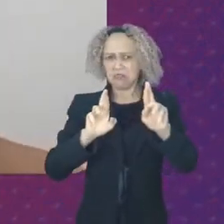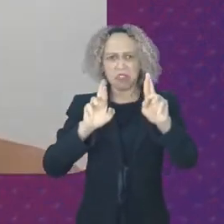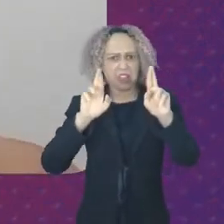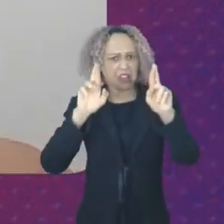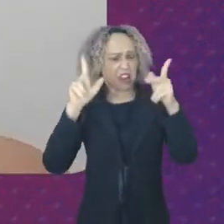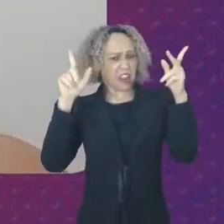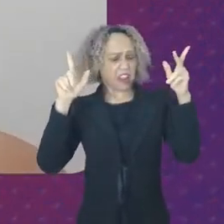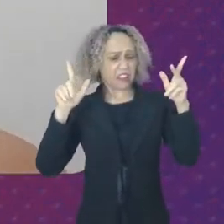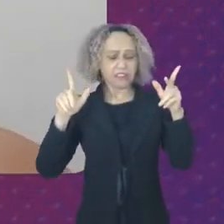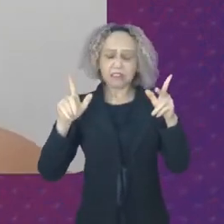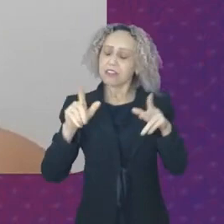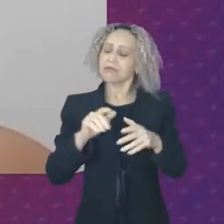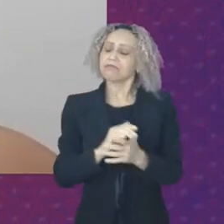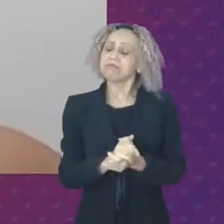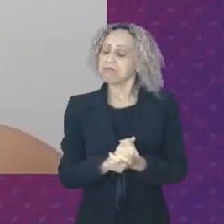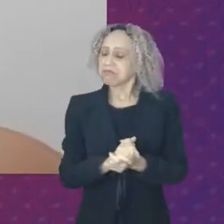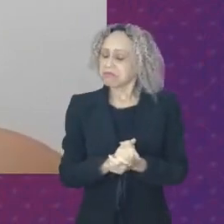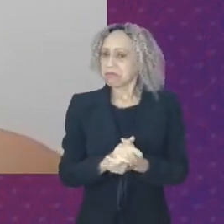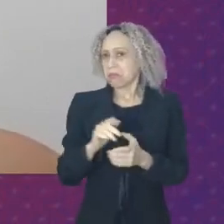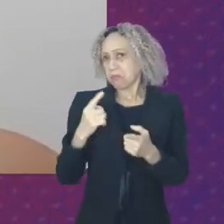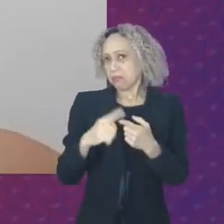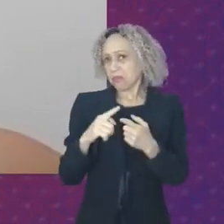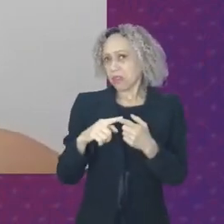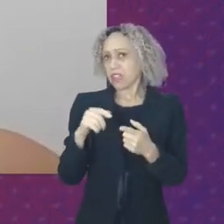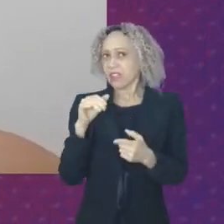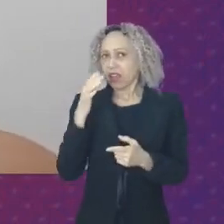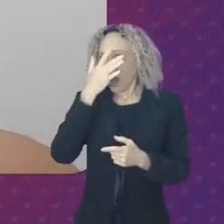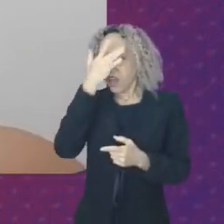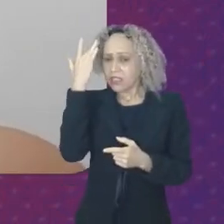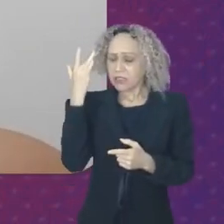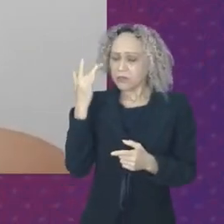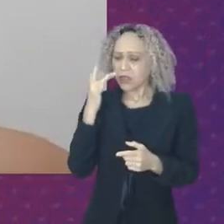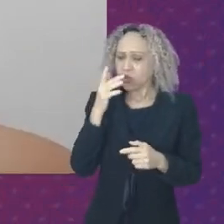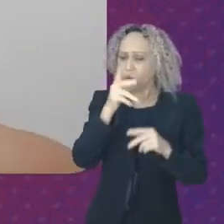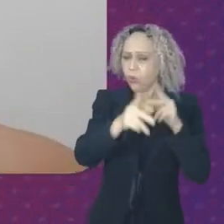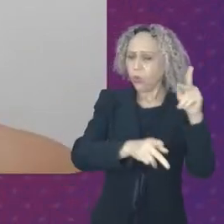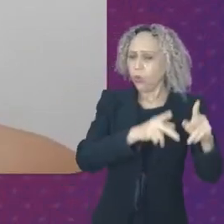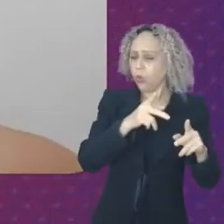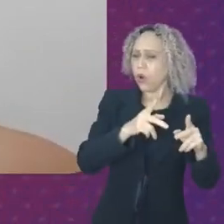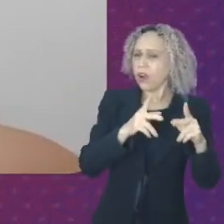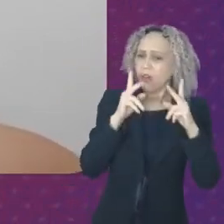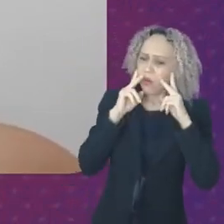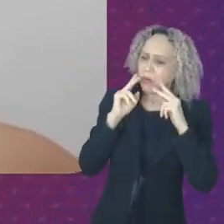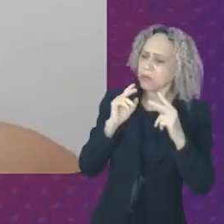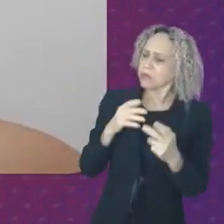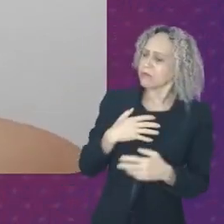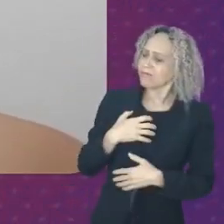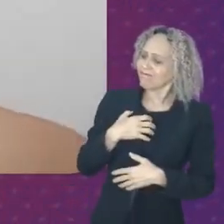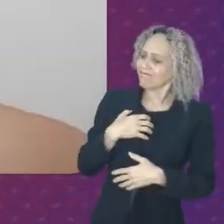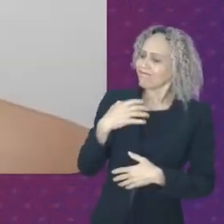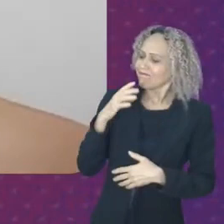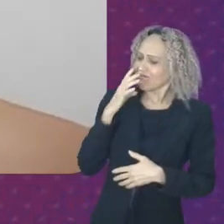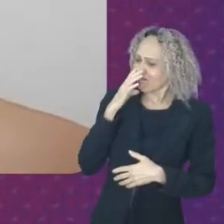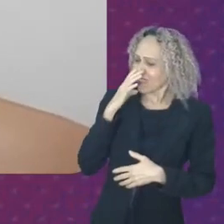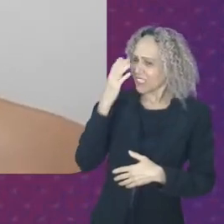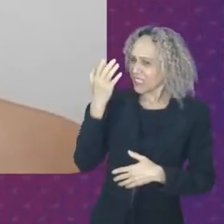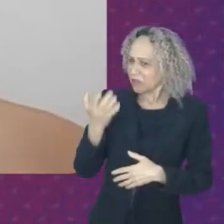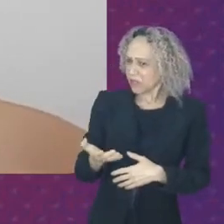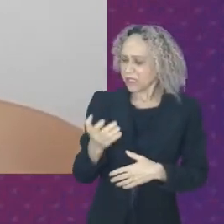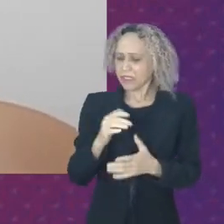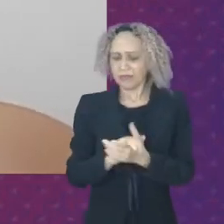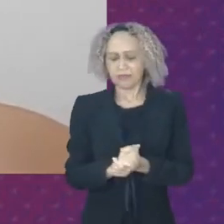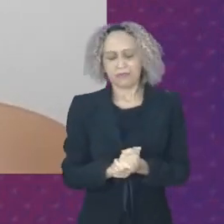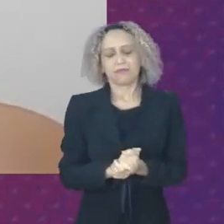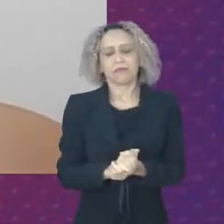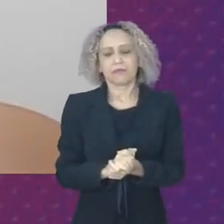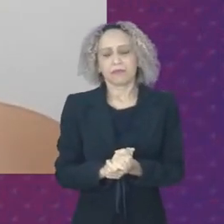exemplo. Então, quando a gente vai pensar nas pessoas, infelizmente, publicitário tem esse vício horroroso. A gente coloca elas nesse lugar